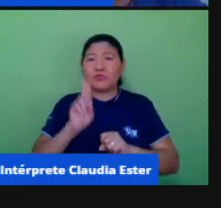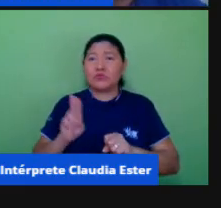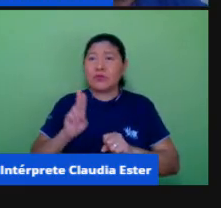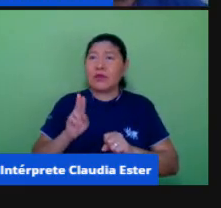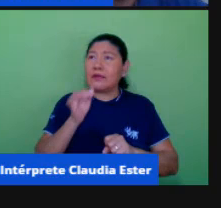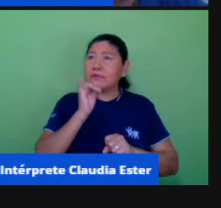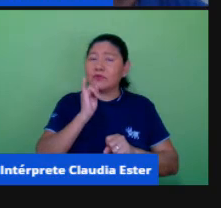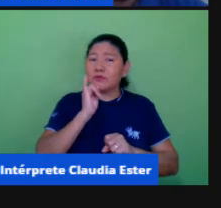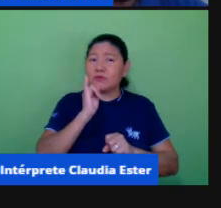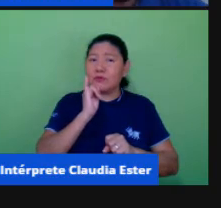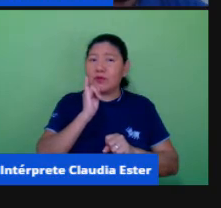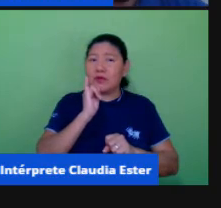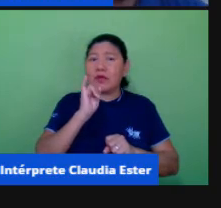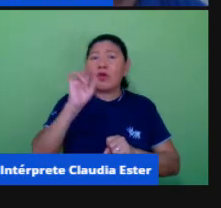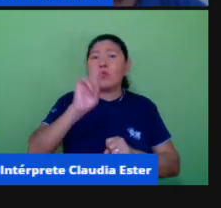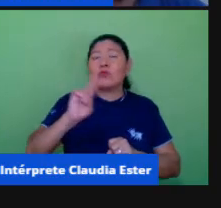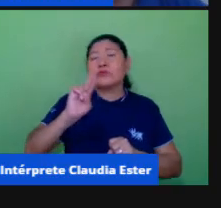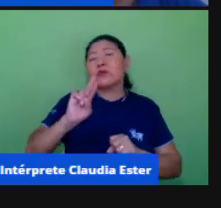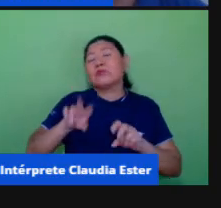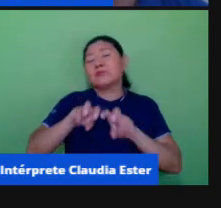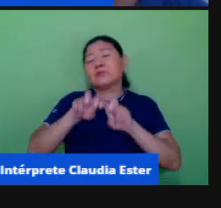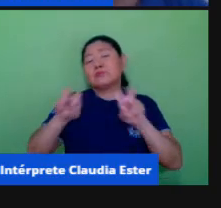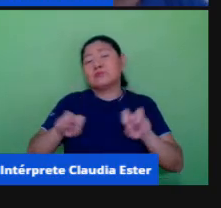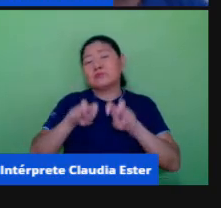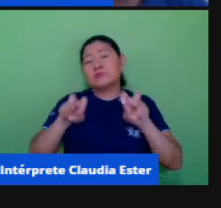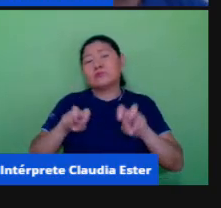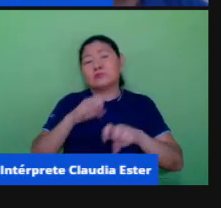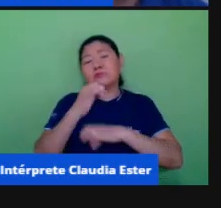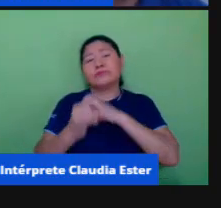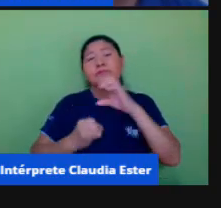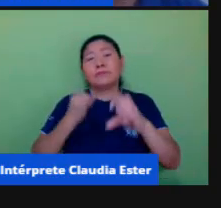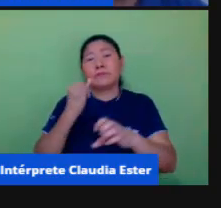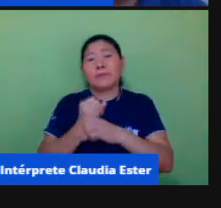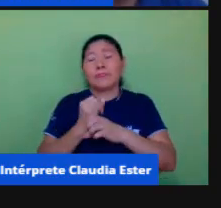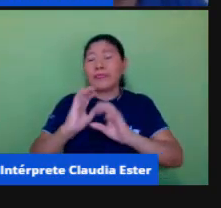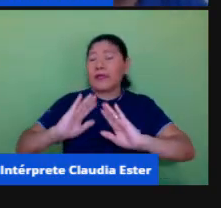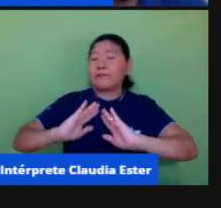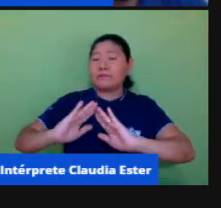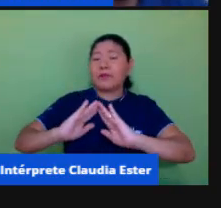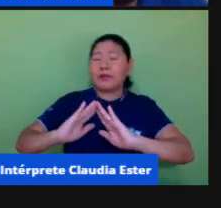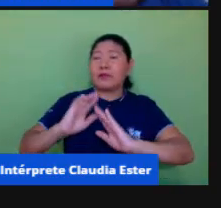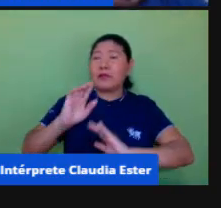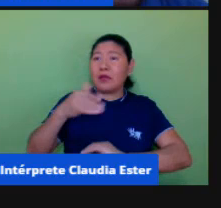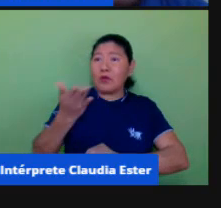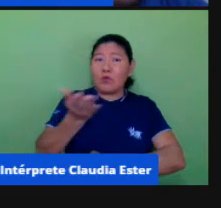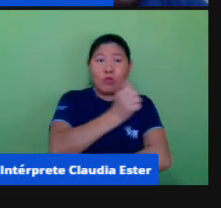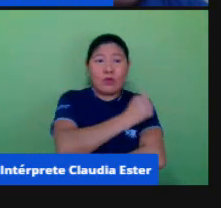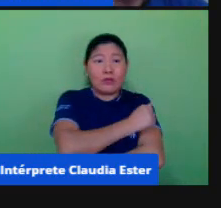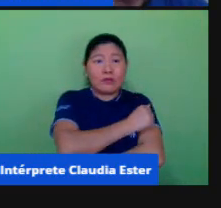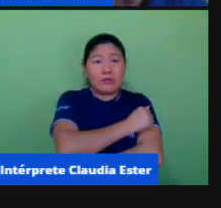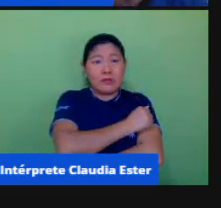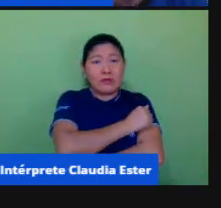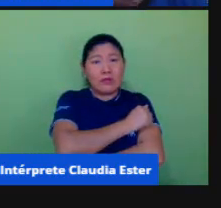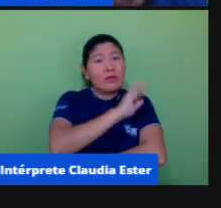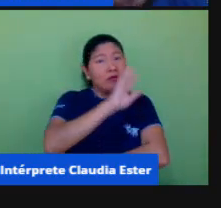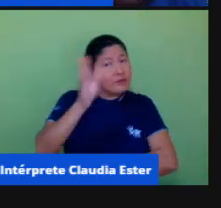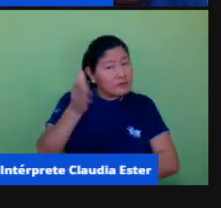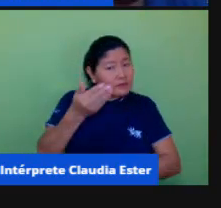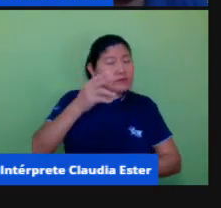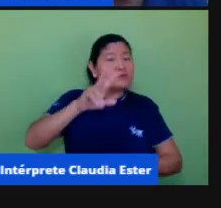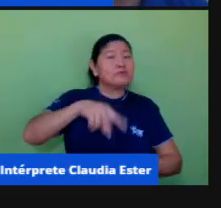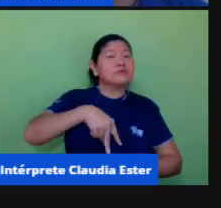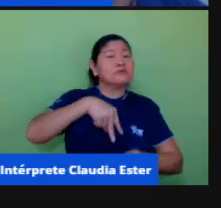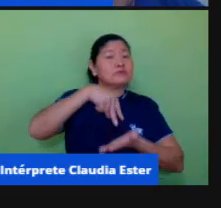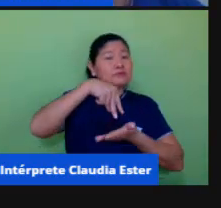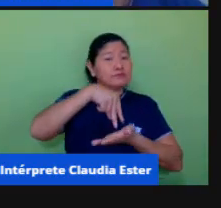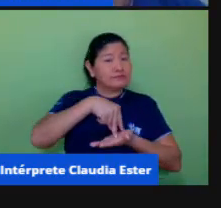vocês utilizam, e você pede que o aluno se expresse. Isso pode causar um desconforto e reclamações